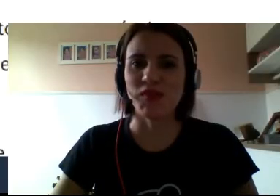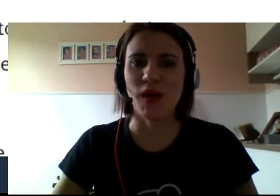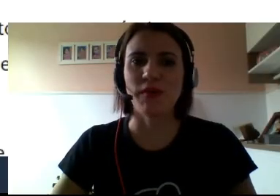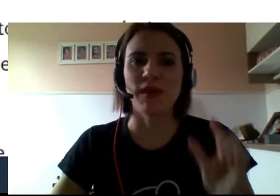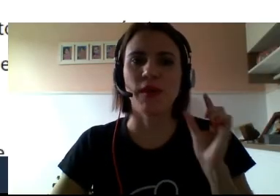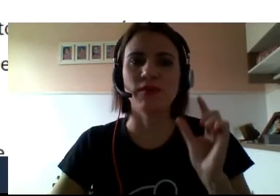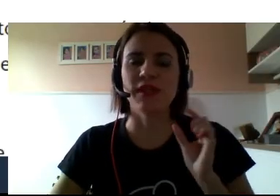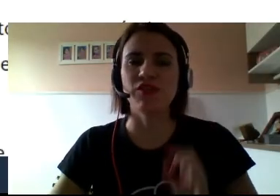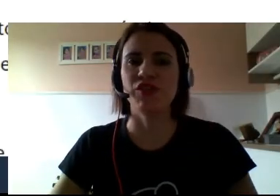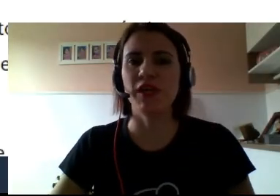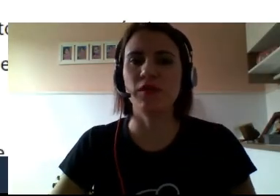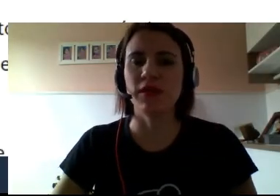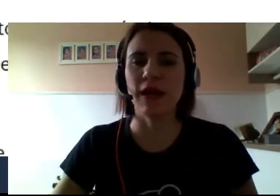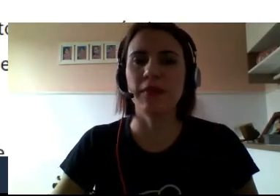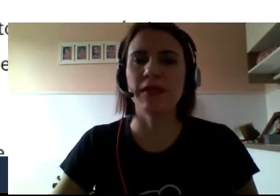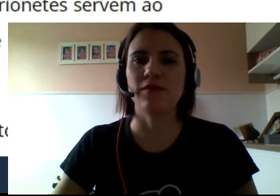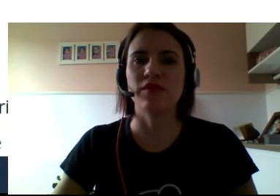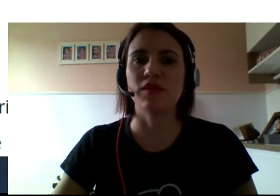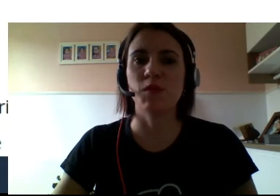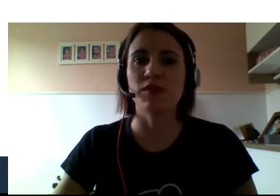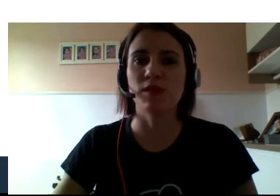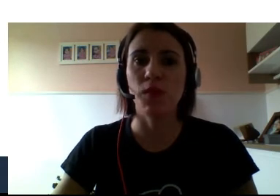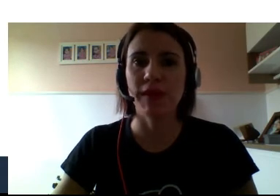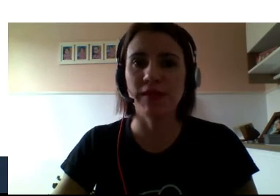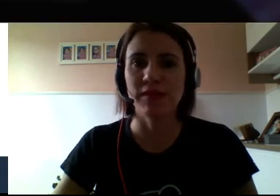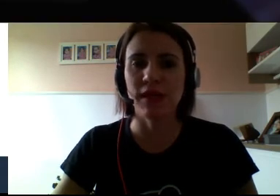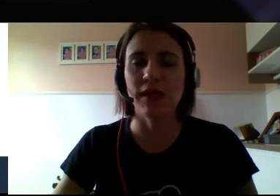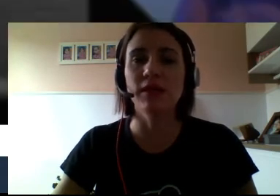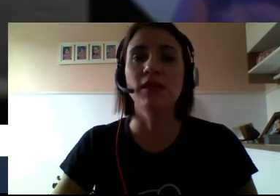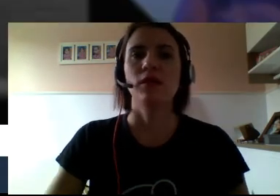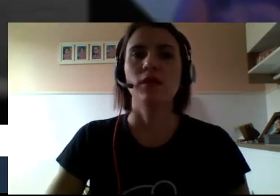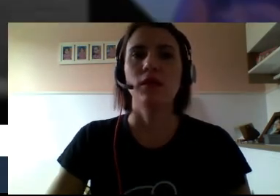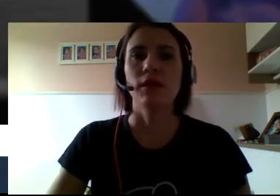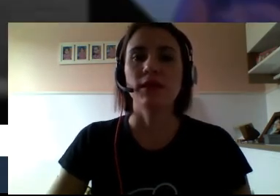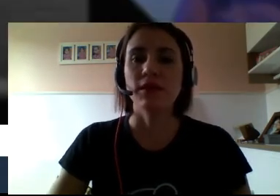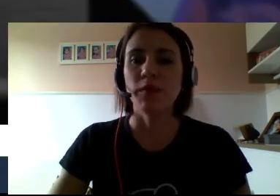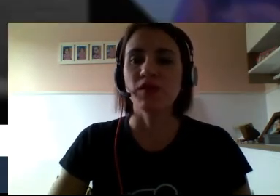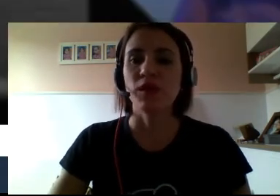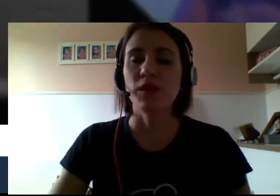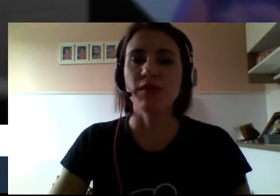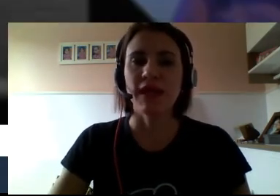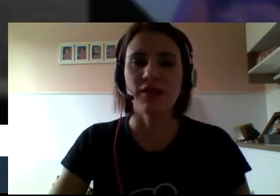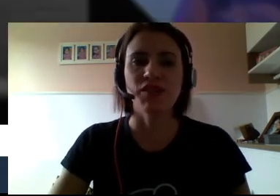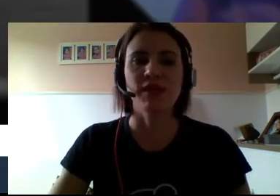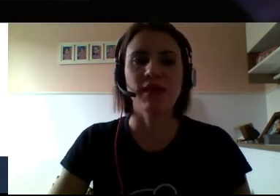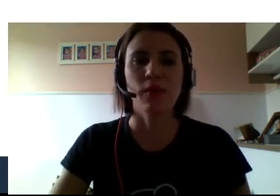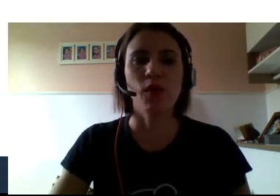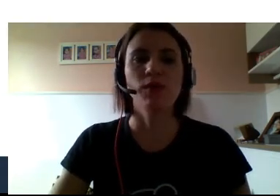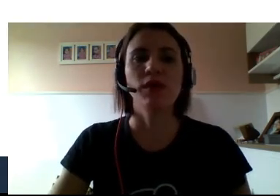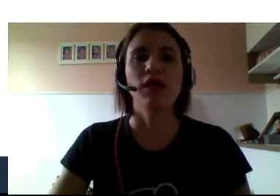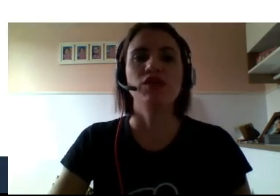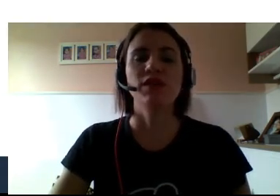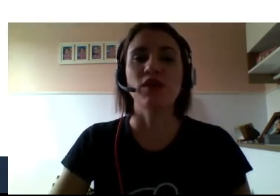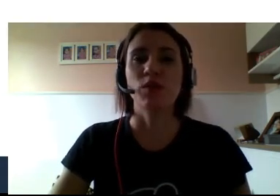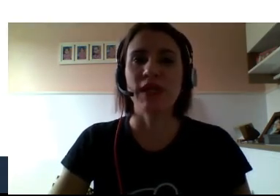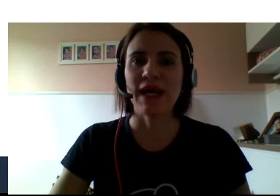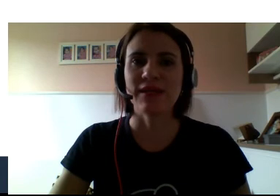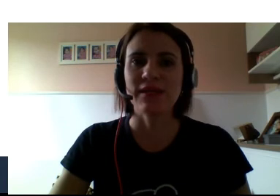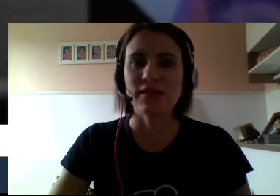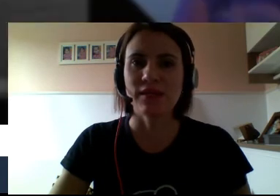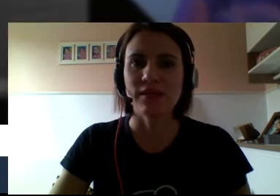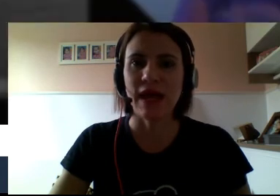gostaram pessoal então é um trechinho tá para que vocês possam conhecer então pessoal não deixem tá bom